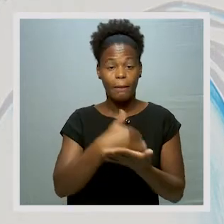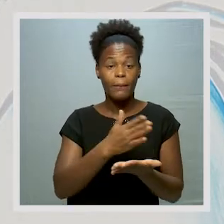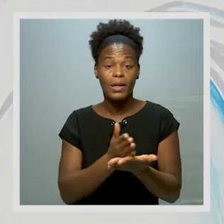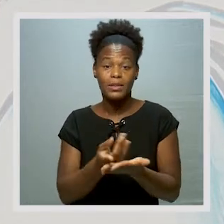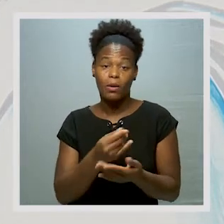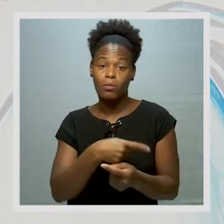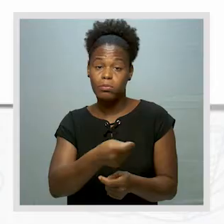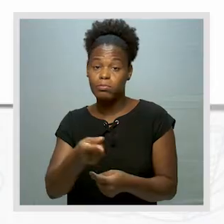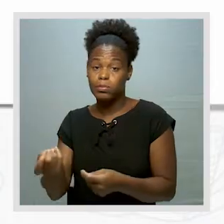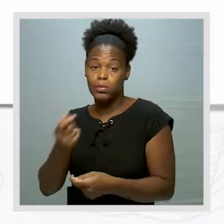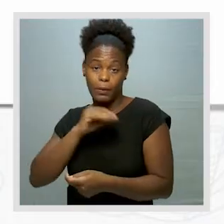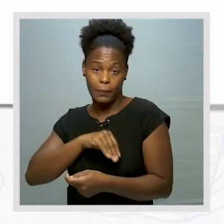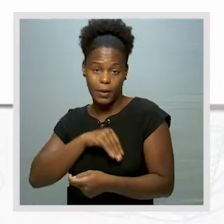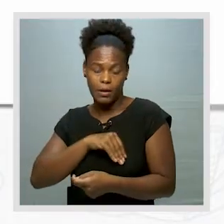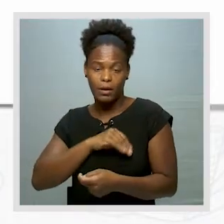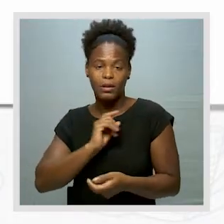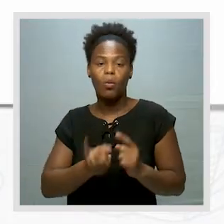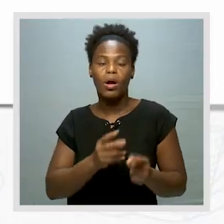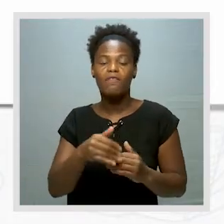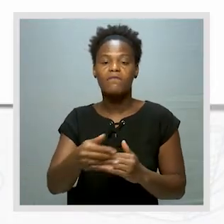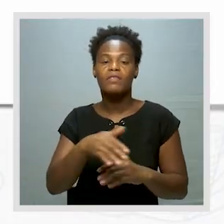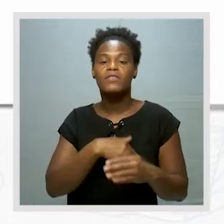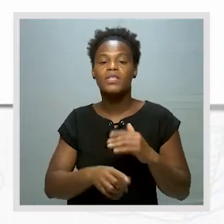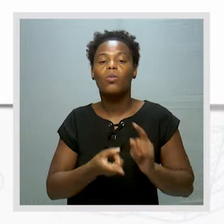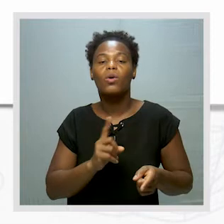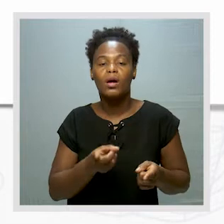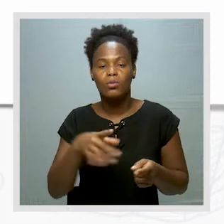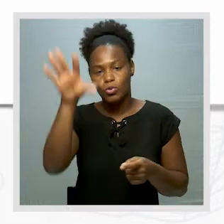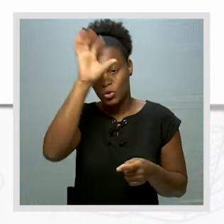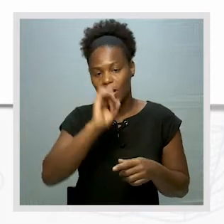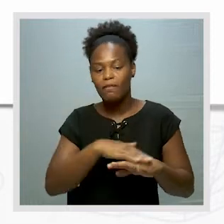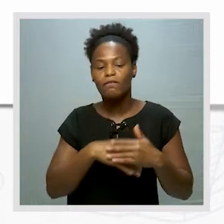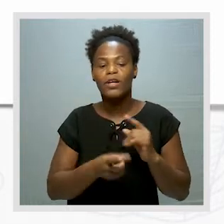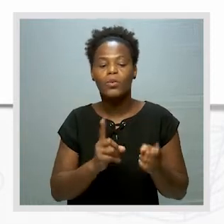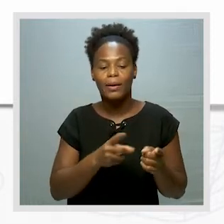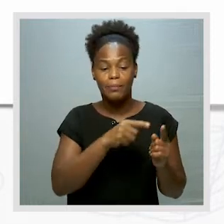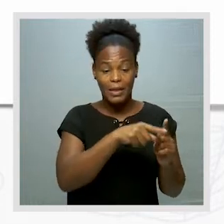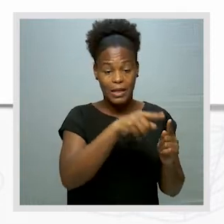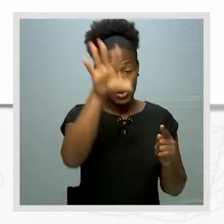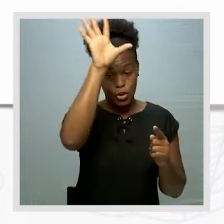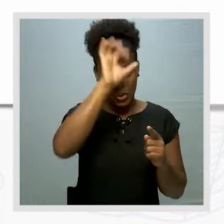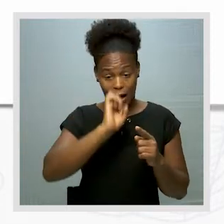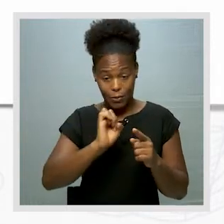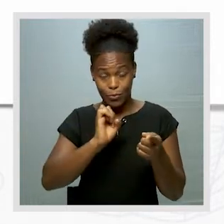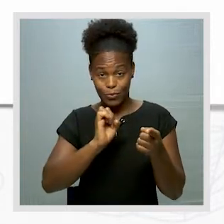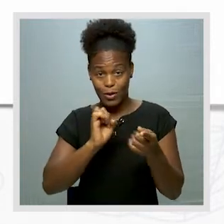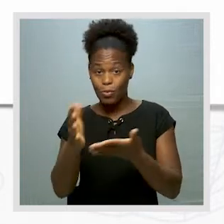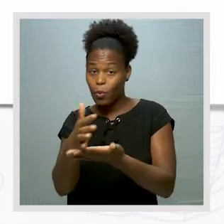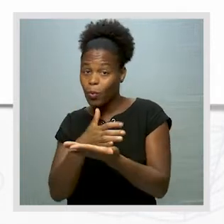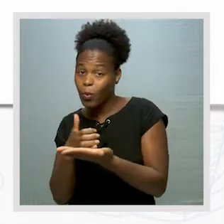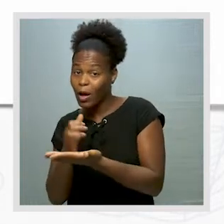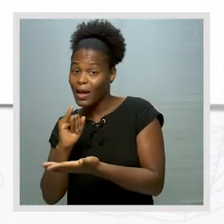do rendimento. O que vão fazer? O que o Estado vai fazer? O Estado vai